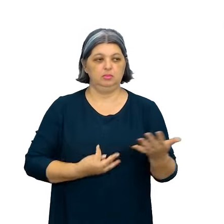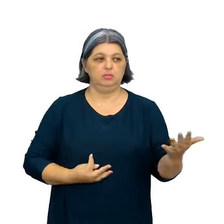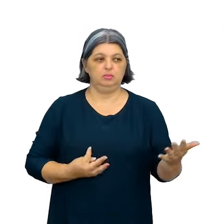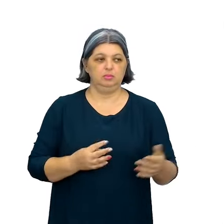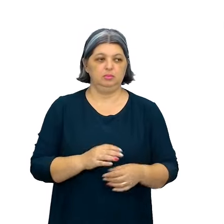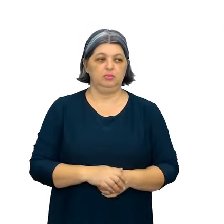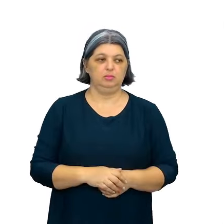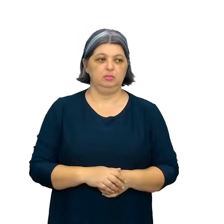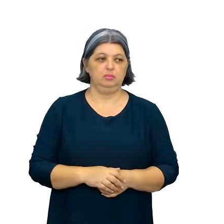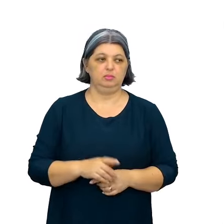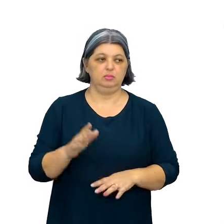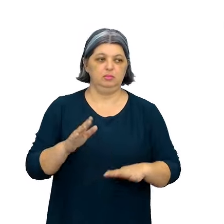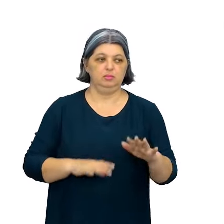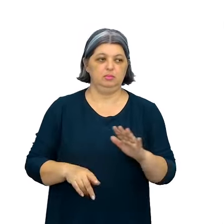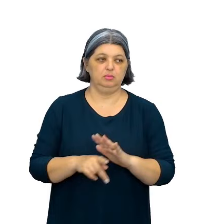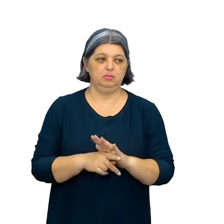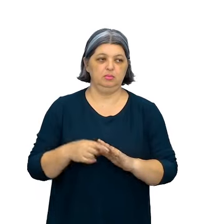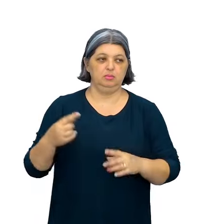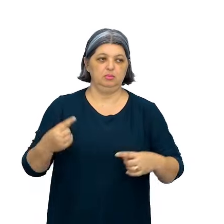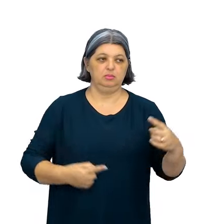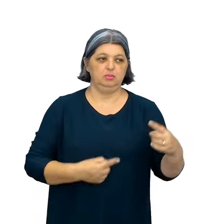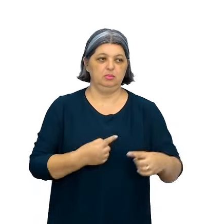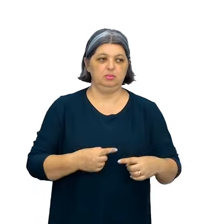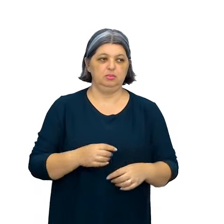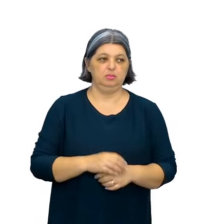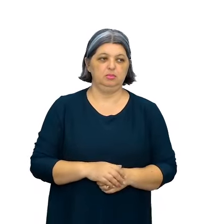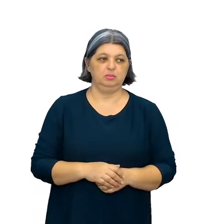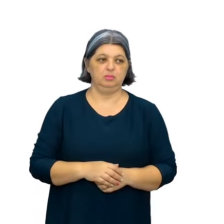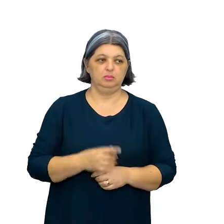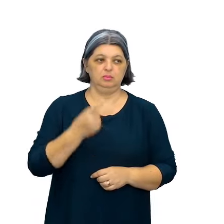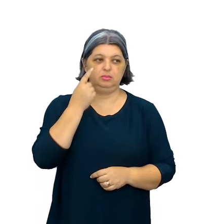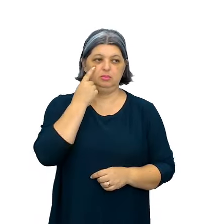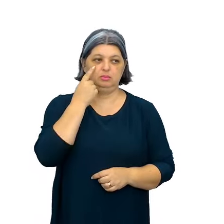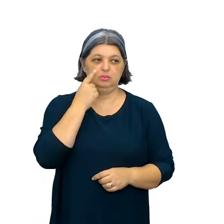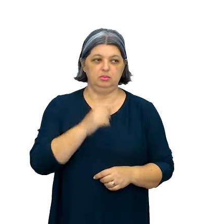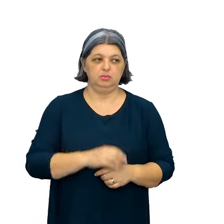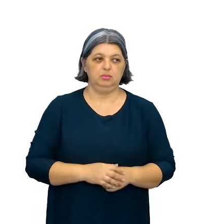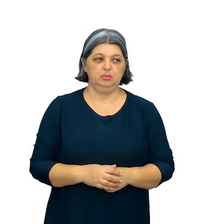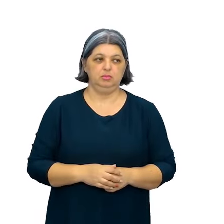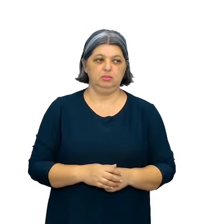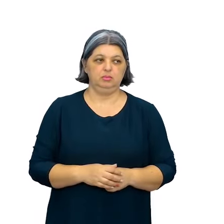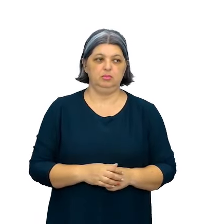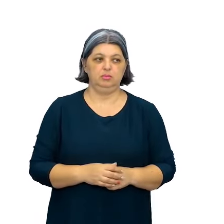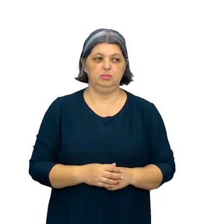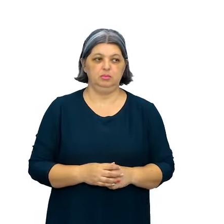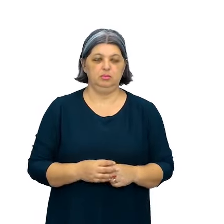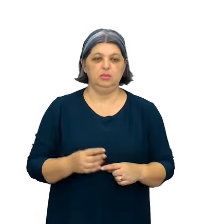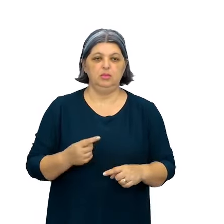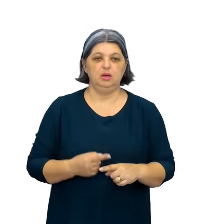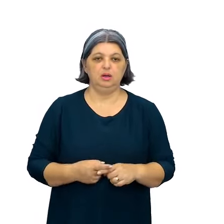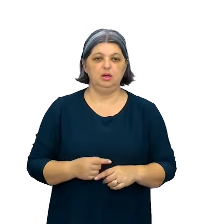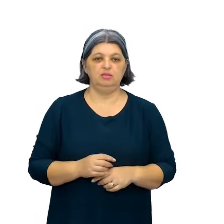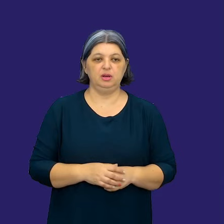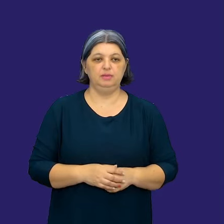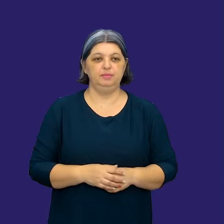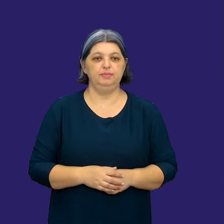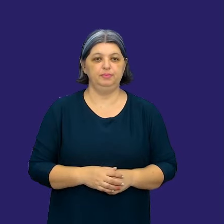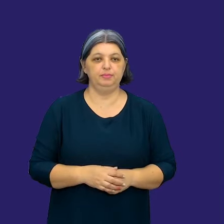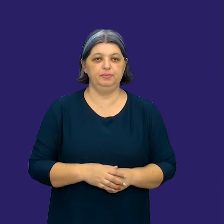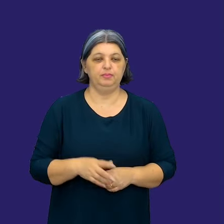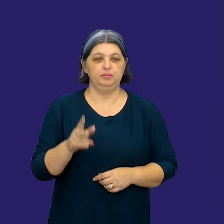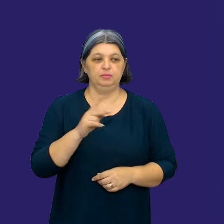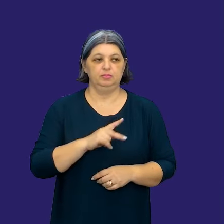na sequência de atividade 6 a ser discutida nos desdobramentos, no planejamento da ATPC. Muito bem, professores, vamos